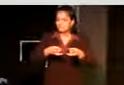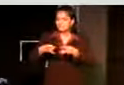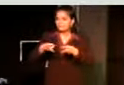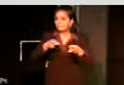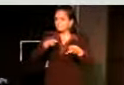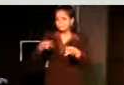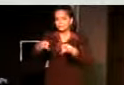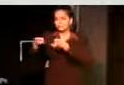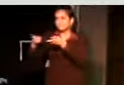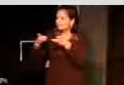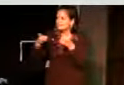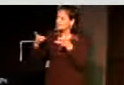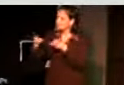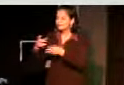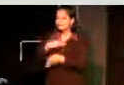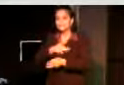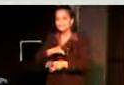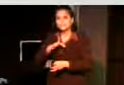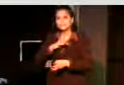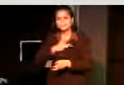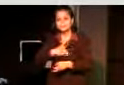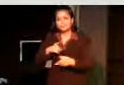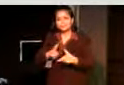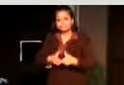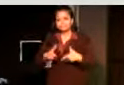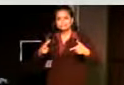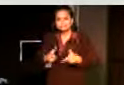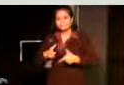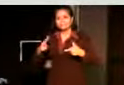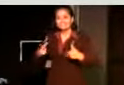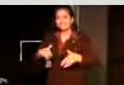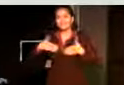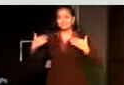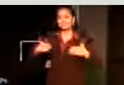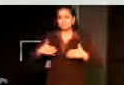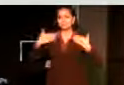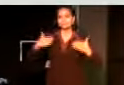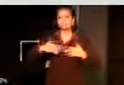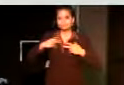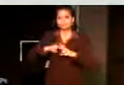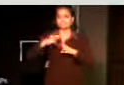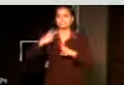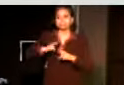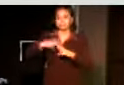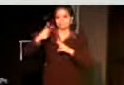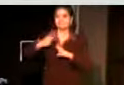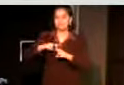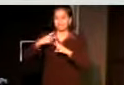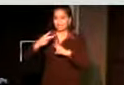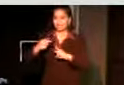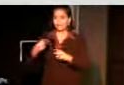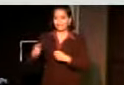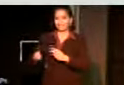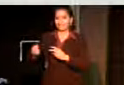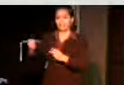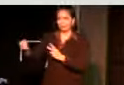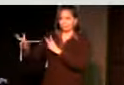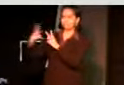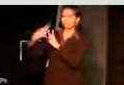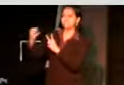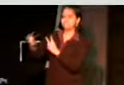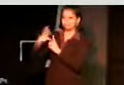cada ato de misericórdia é alegria garantida porque nos tornamos reflexos dessa ação Divina